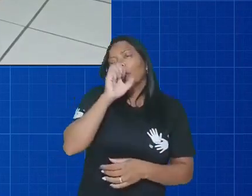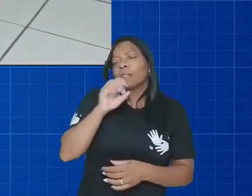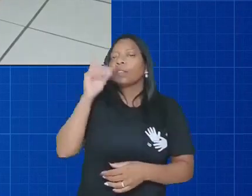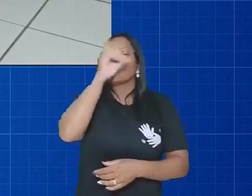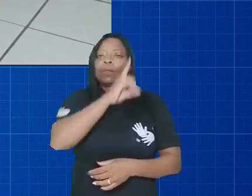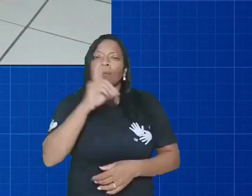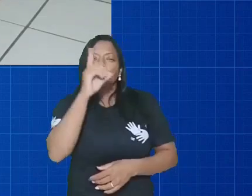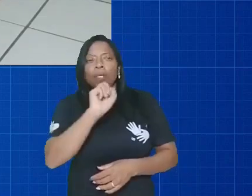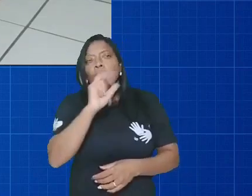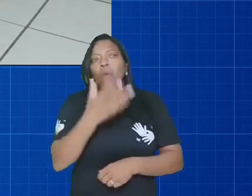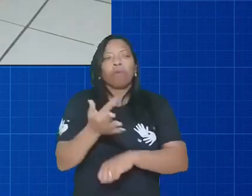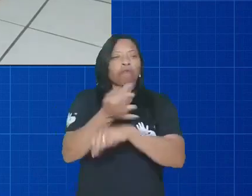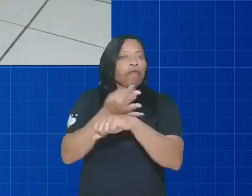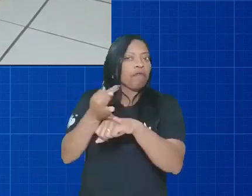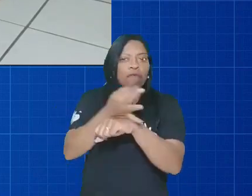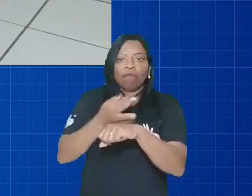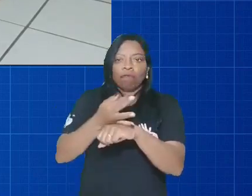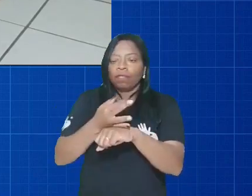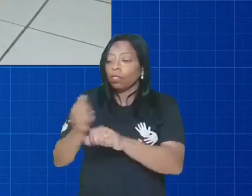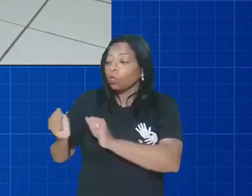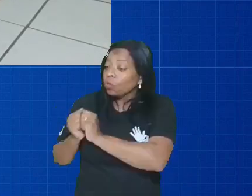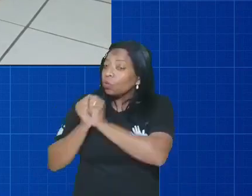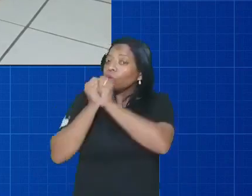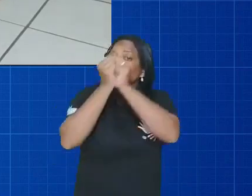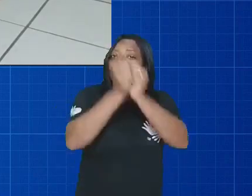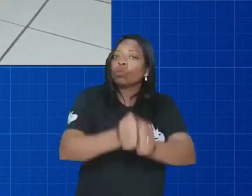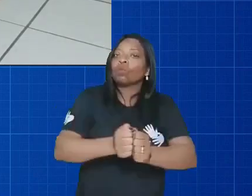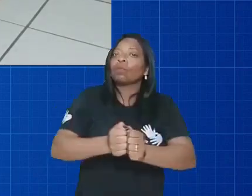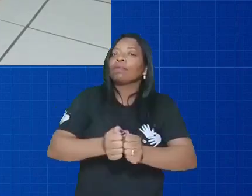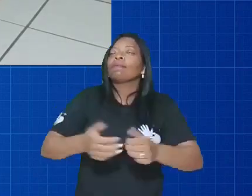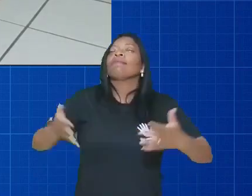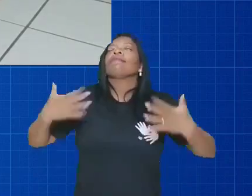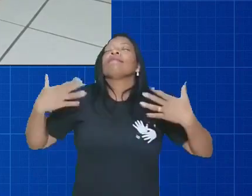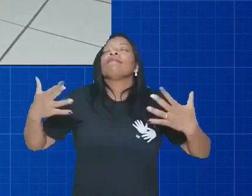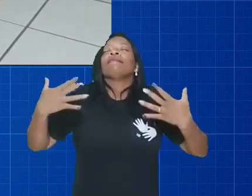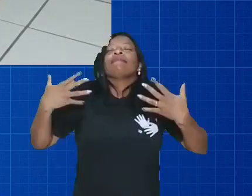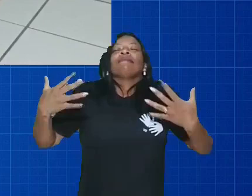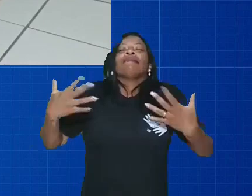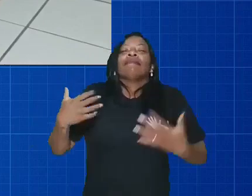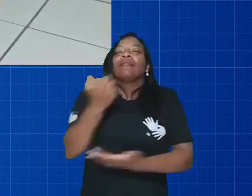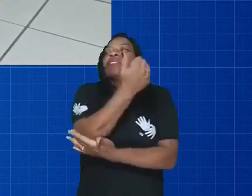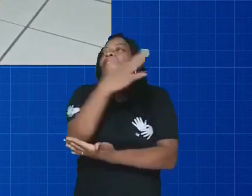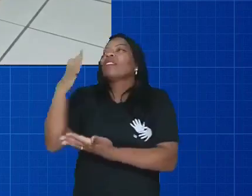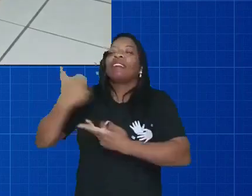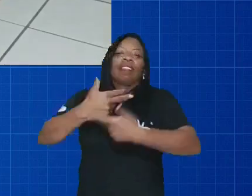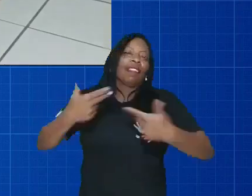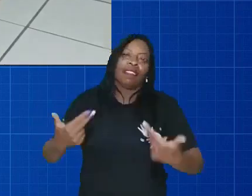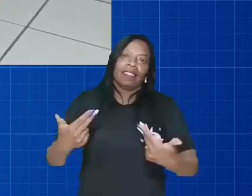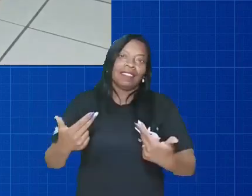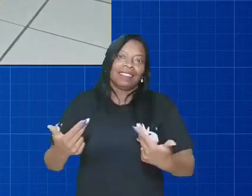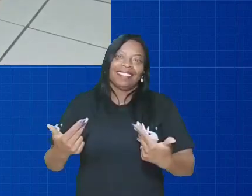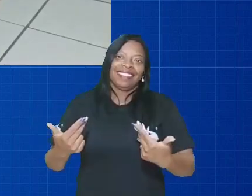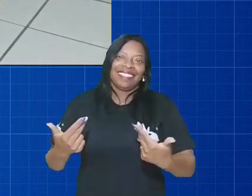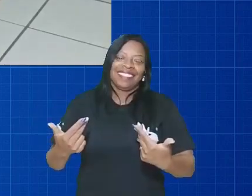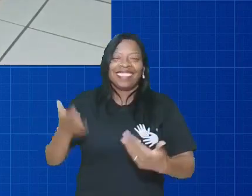estejam em lugares ao ar livre, parques, tá? E eu nem vou ficar assim frisando coisas que gaste dinheiro, porque